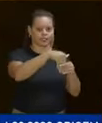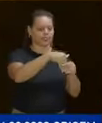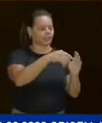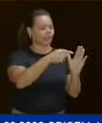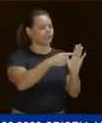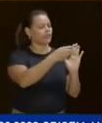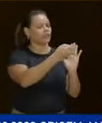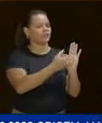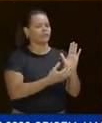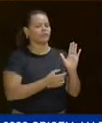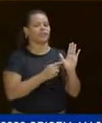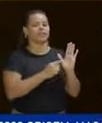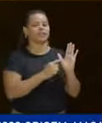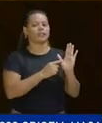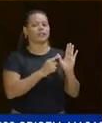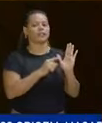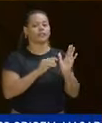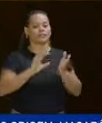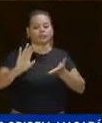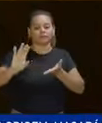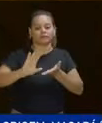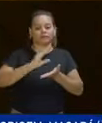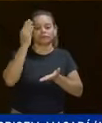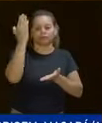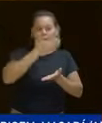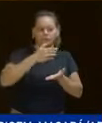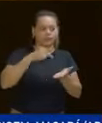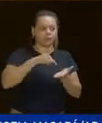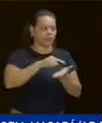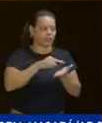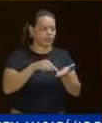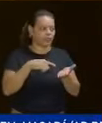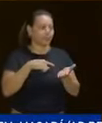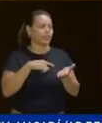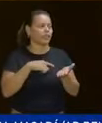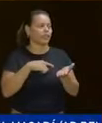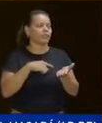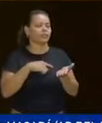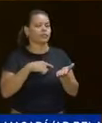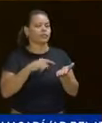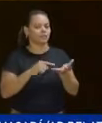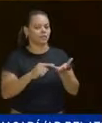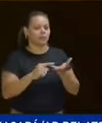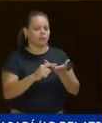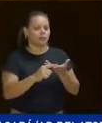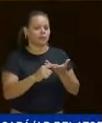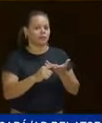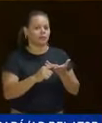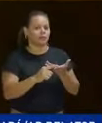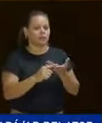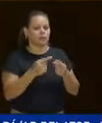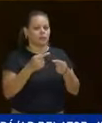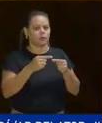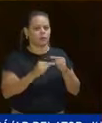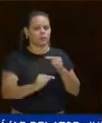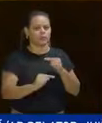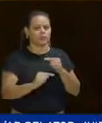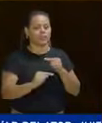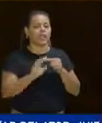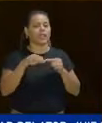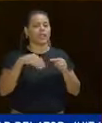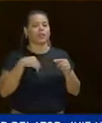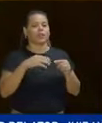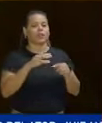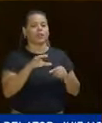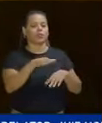o processo de prestação de conta iniciado por ato próprio da candidata não demanda a realização de citação. A